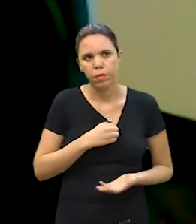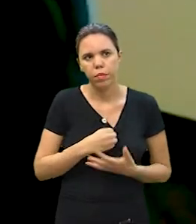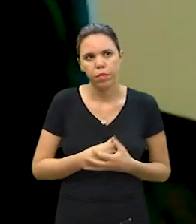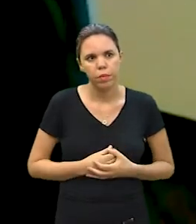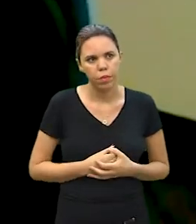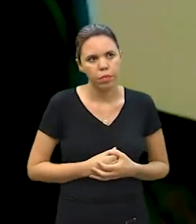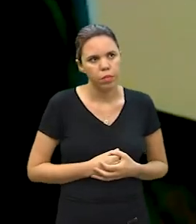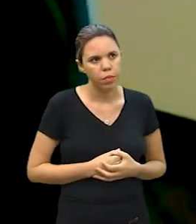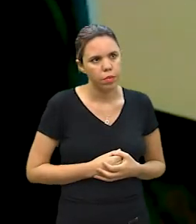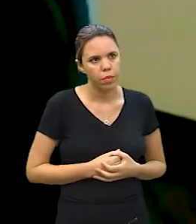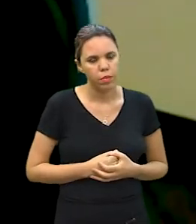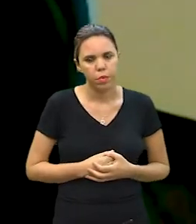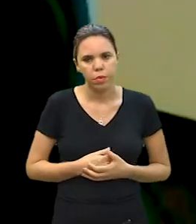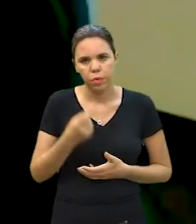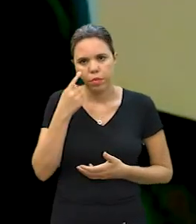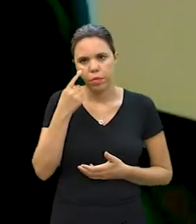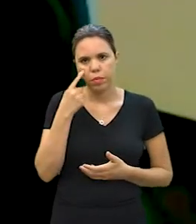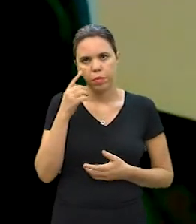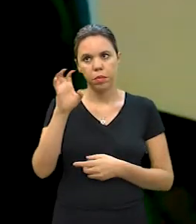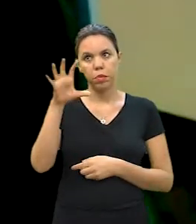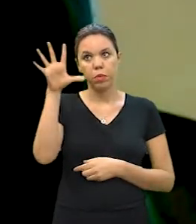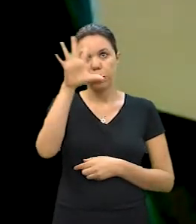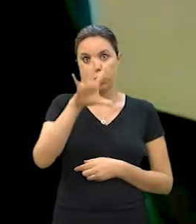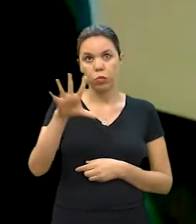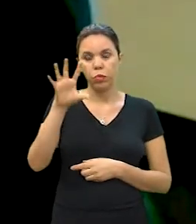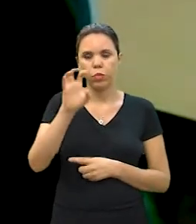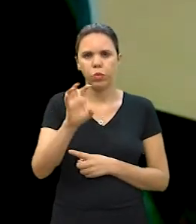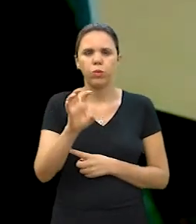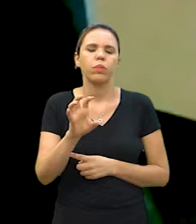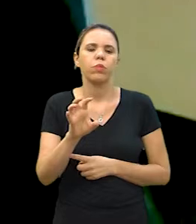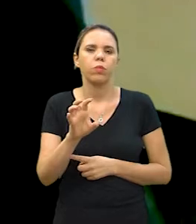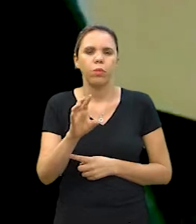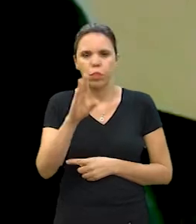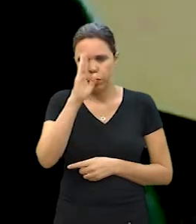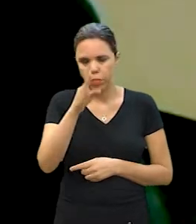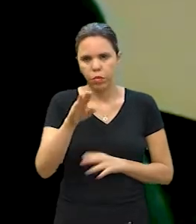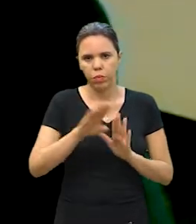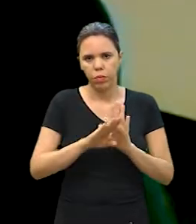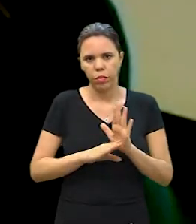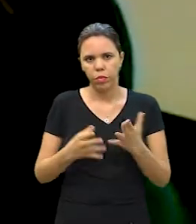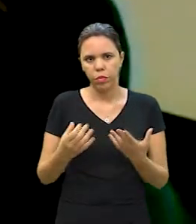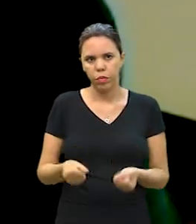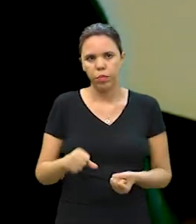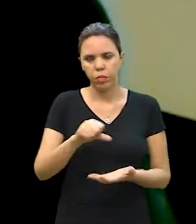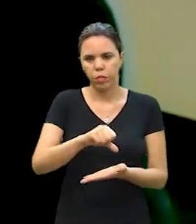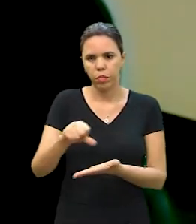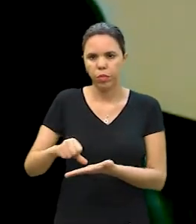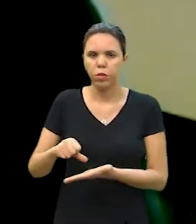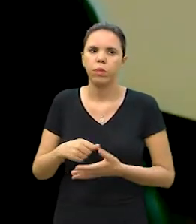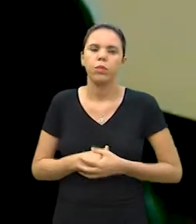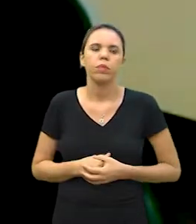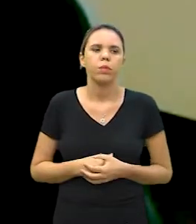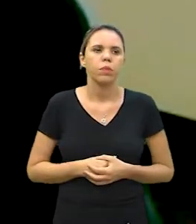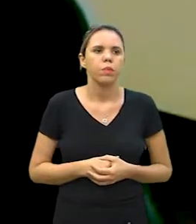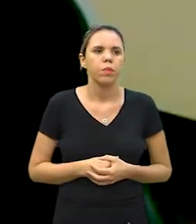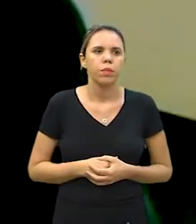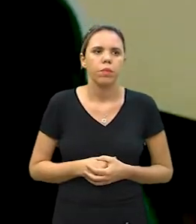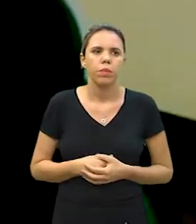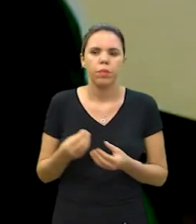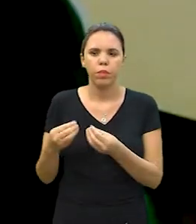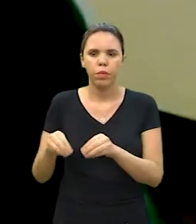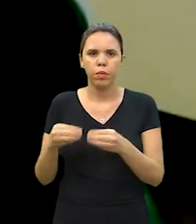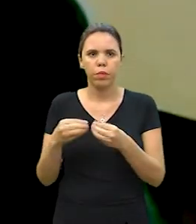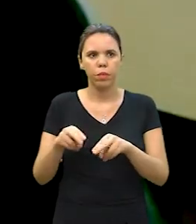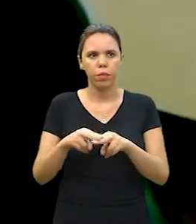que, para quem está olhando para o estado todo, também priorizar programas e regiões, né,